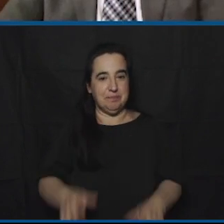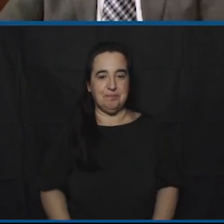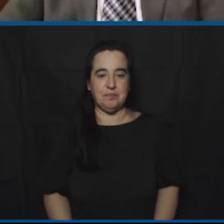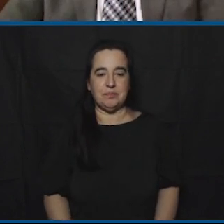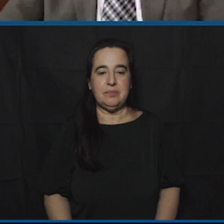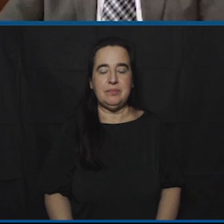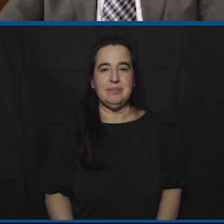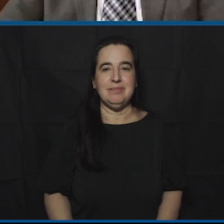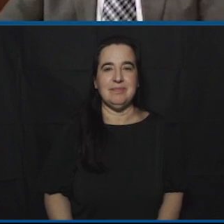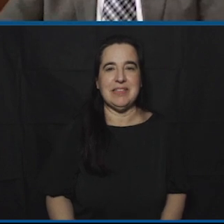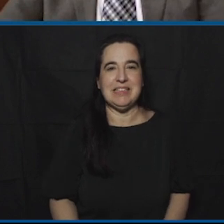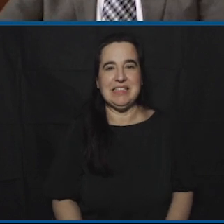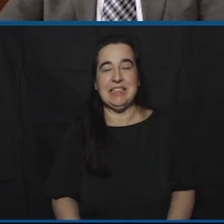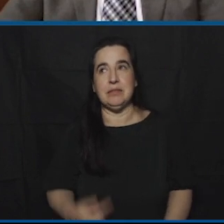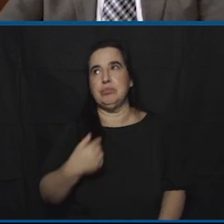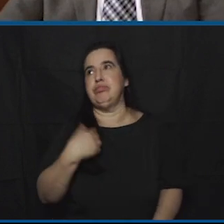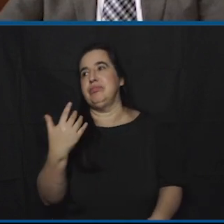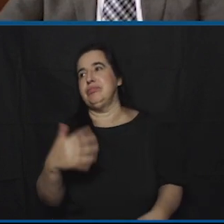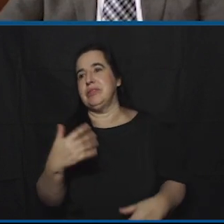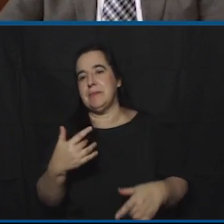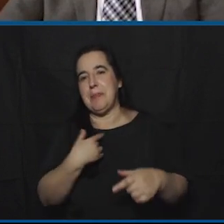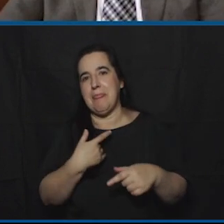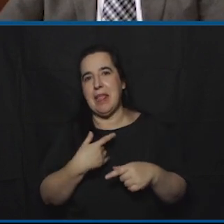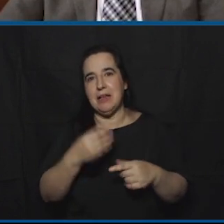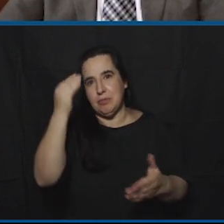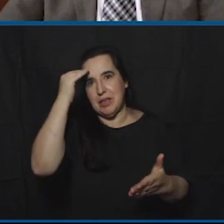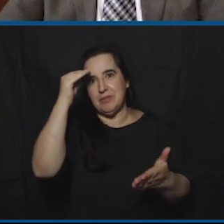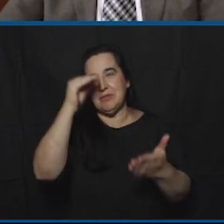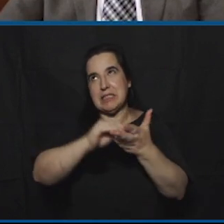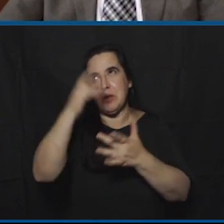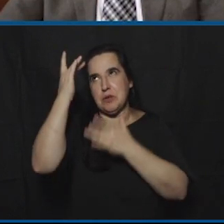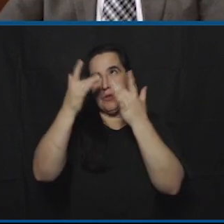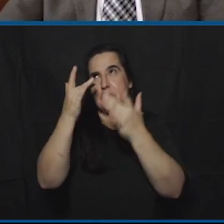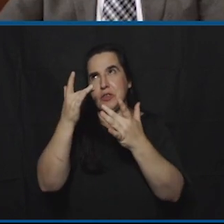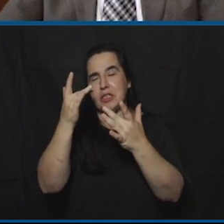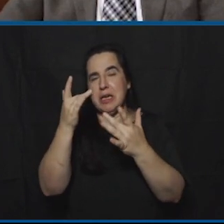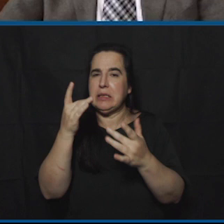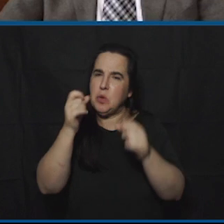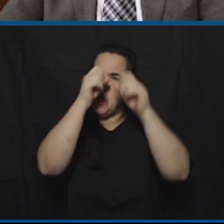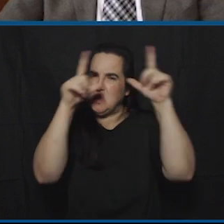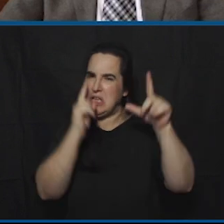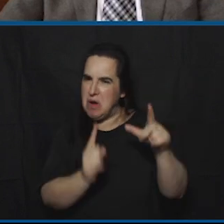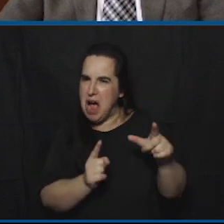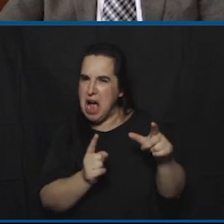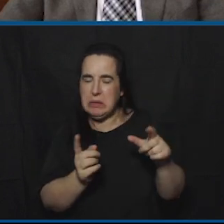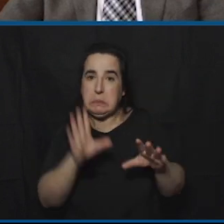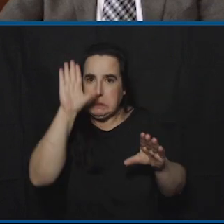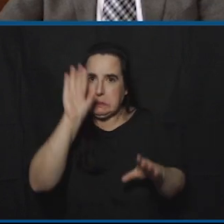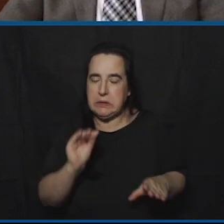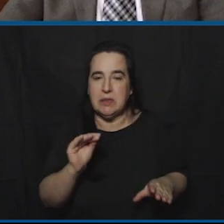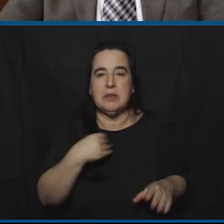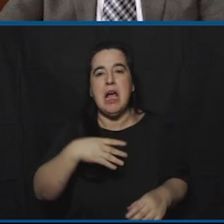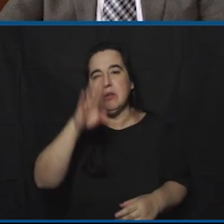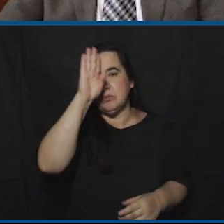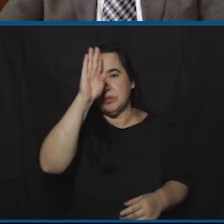concluirmos. Eu iria dar aqui uma pequena invenção teológica, eu não sei se existe este conceito, mas não só, há bocado